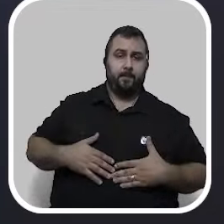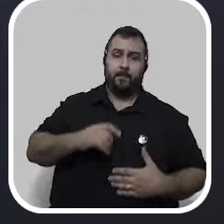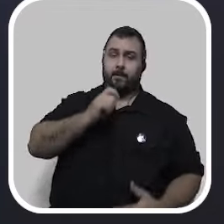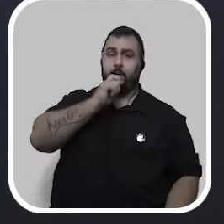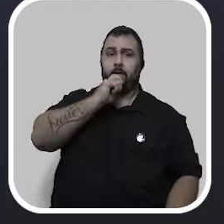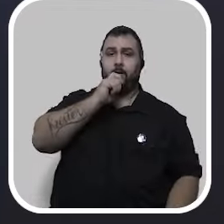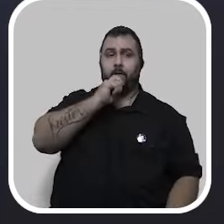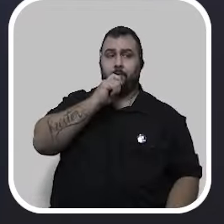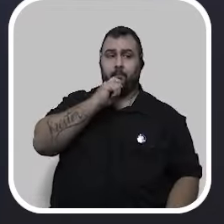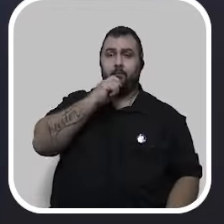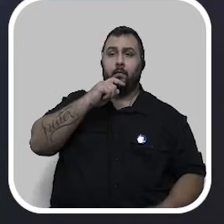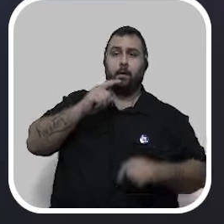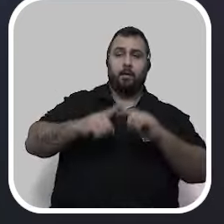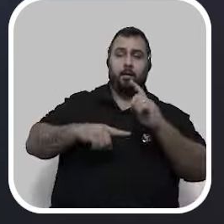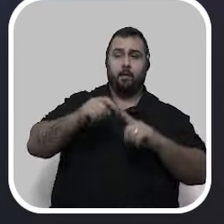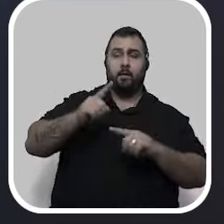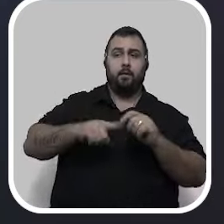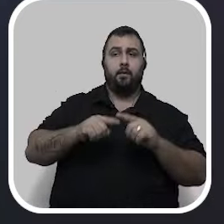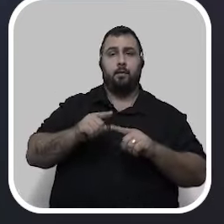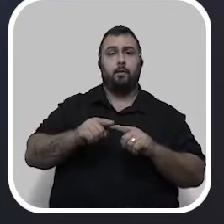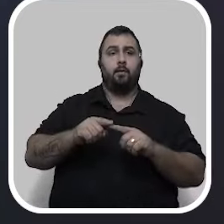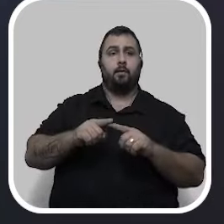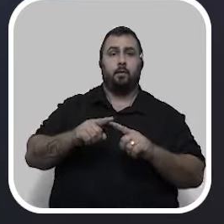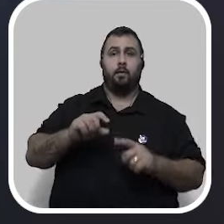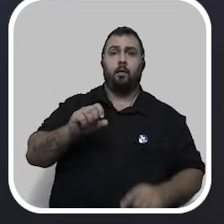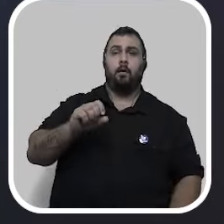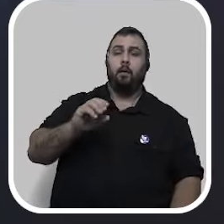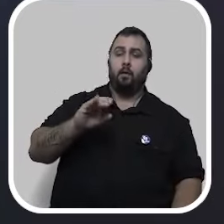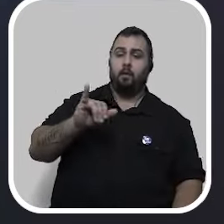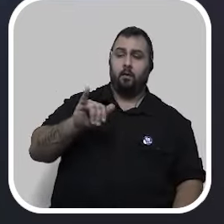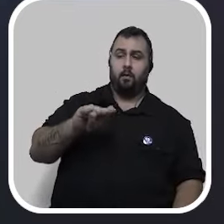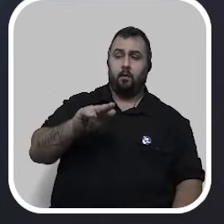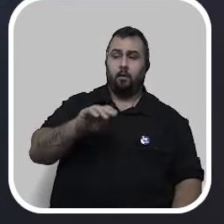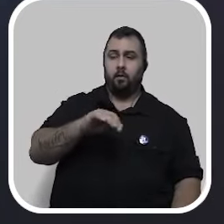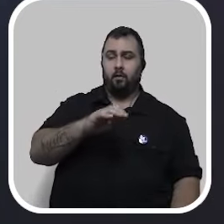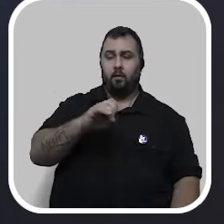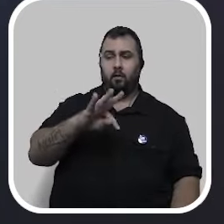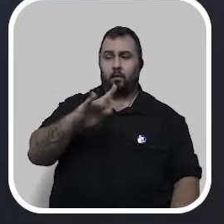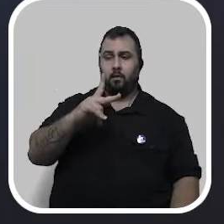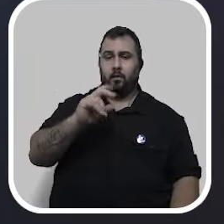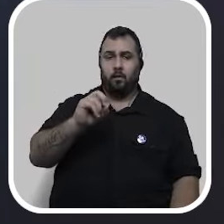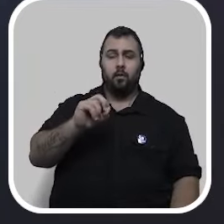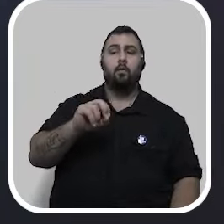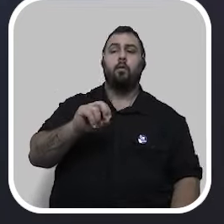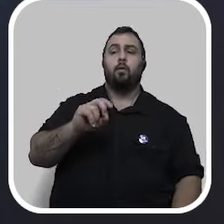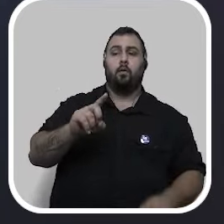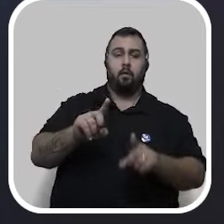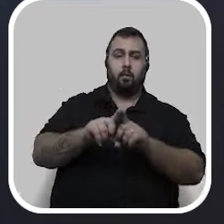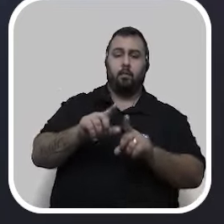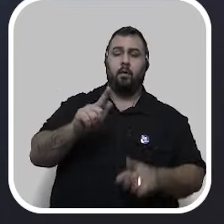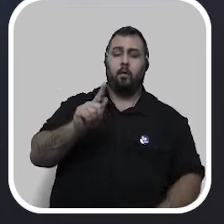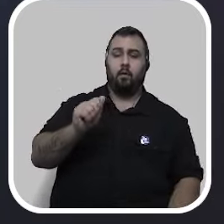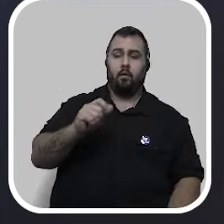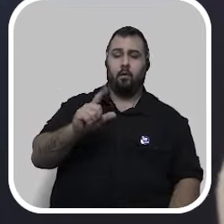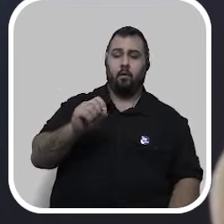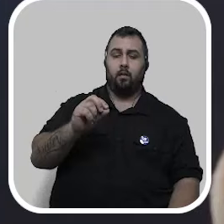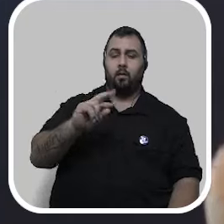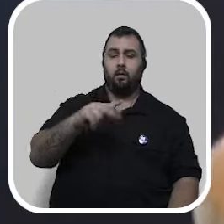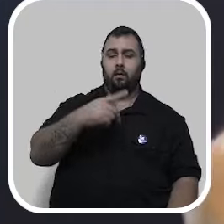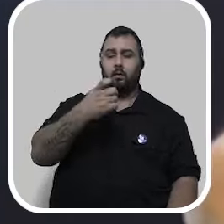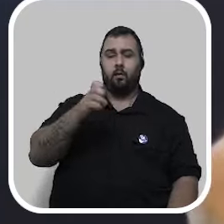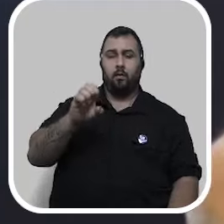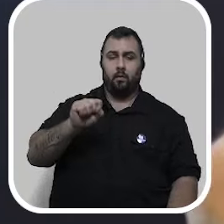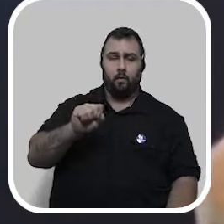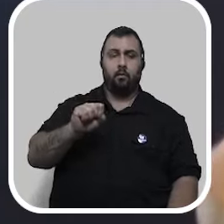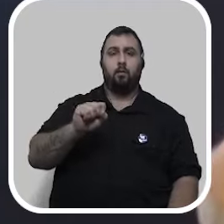materiais Como eh sianinhas galões e materiais que antes eram importados na verdade tudo